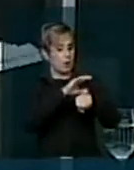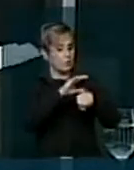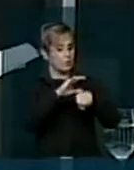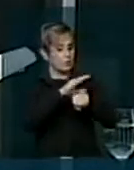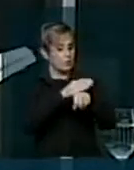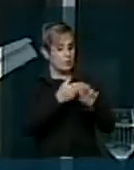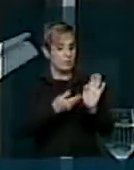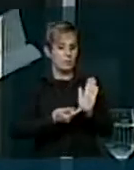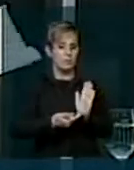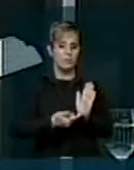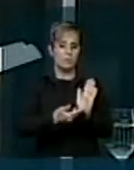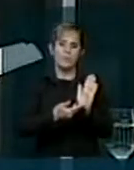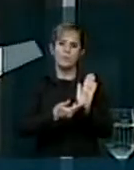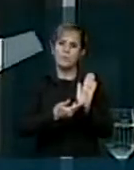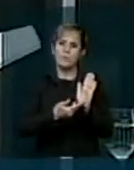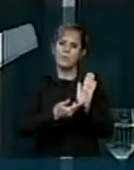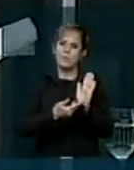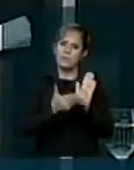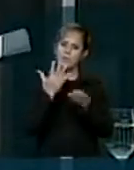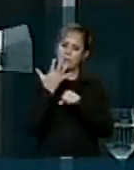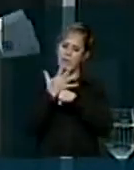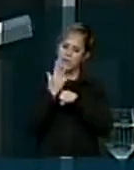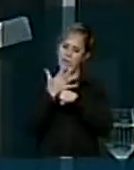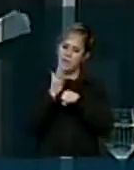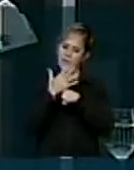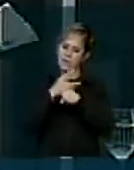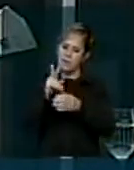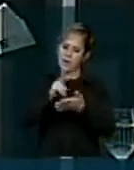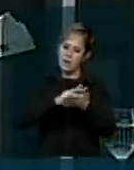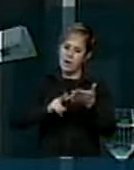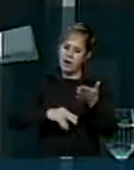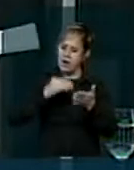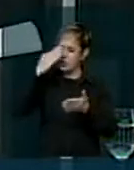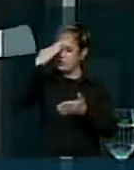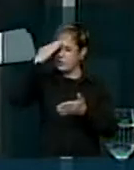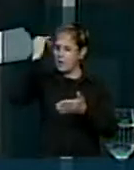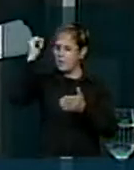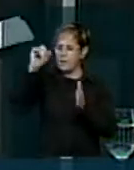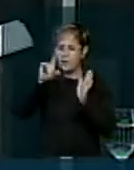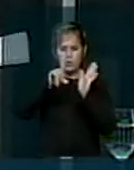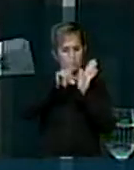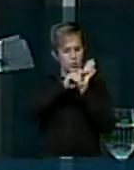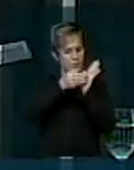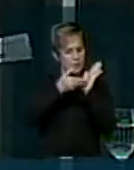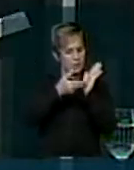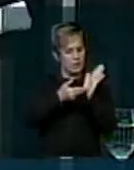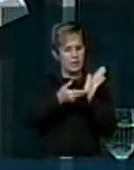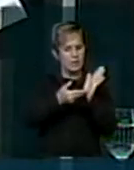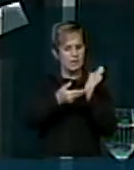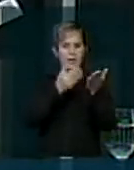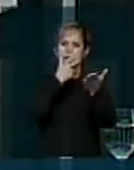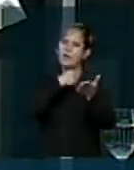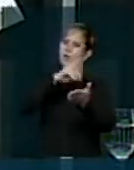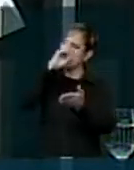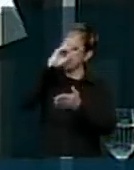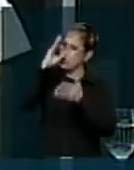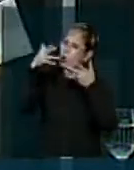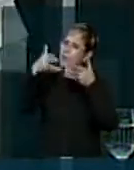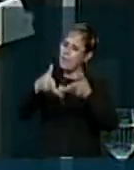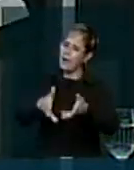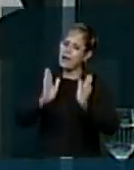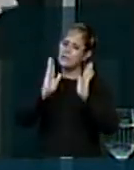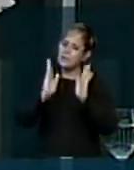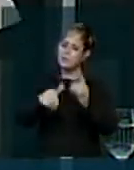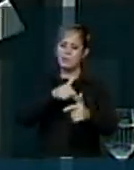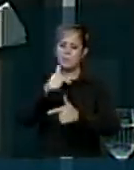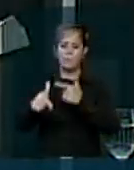República, exercitando a sabedoria do legislador constitucional, cujo Vossa Excelência participou desse trabalho,